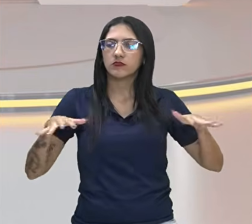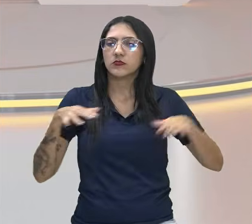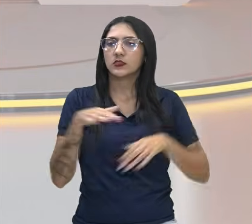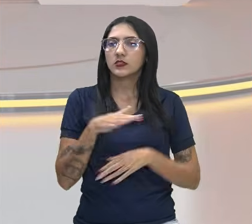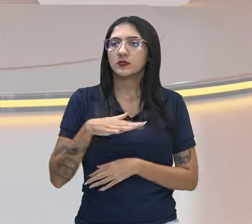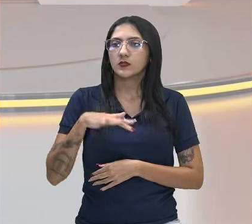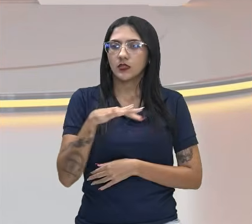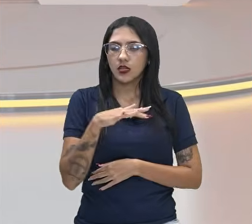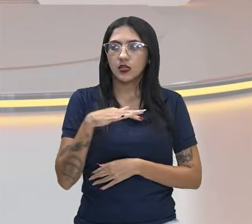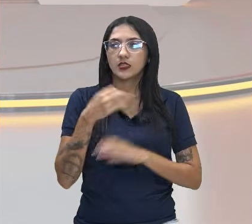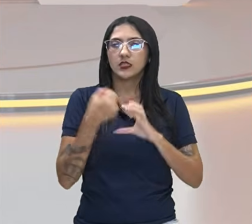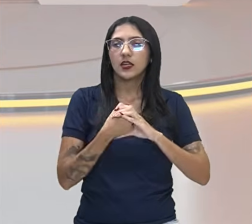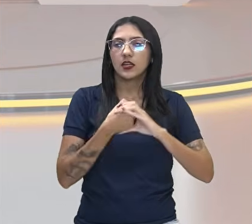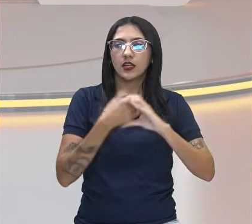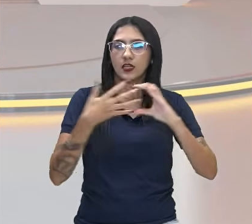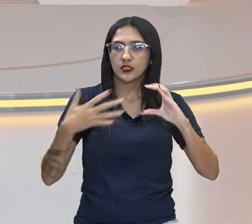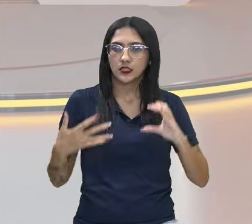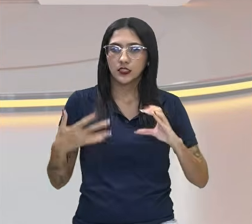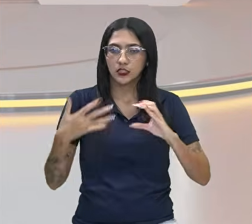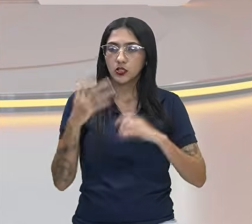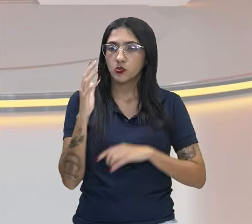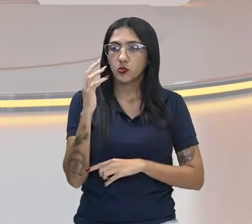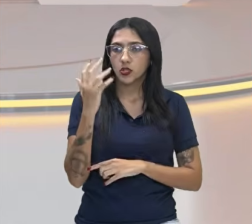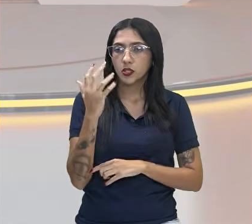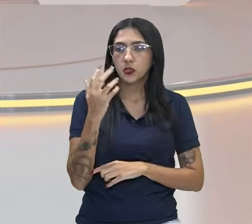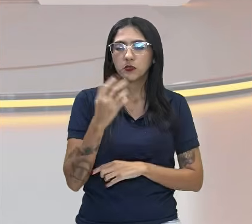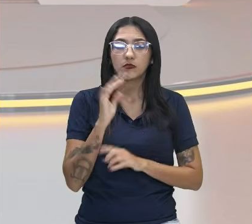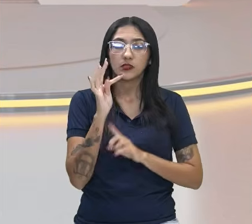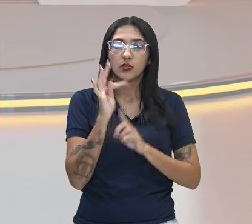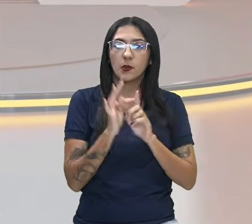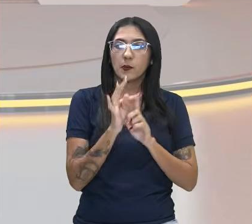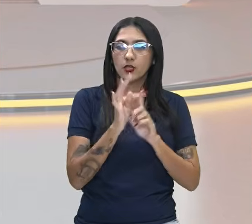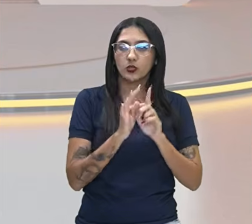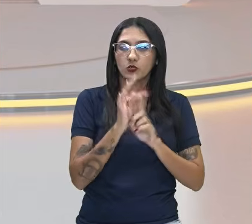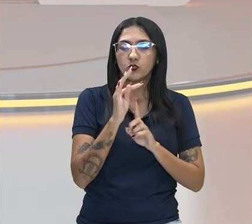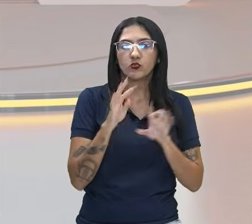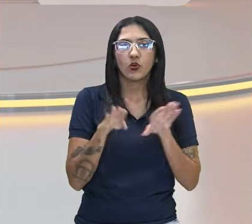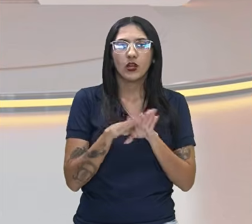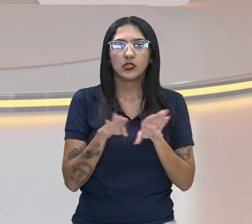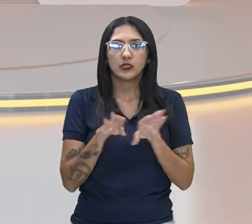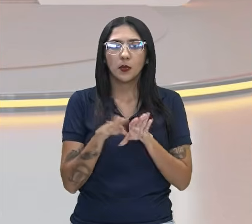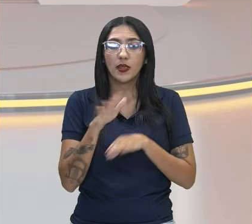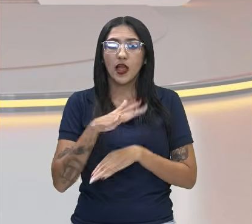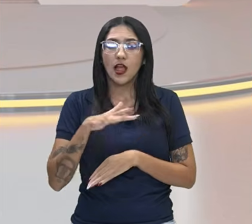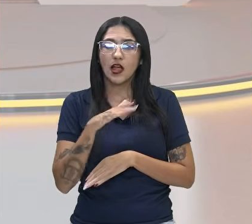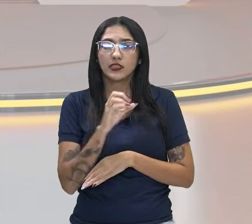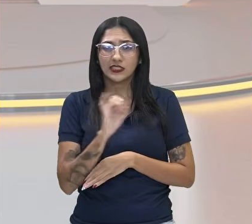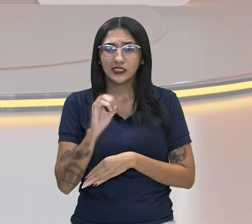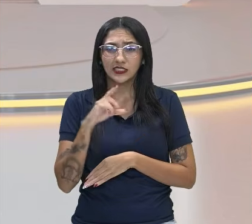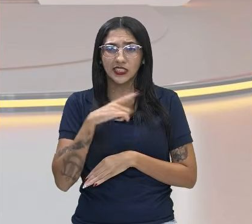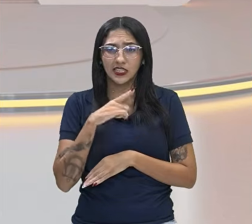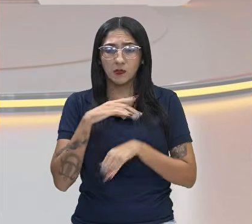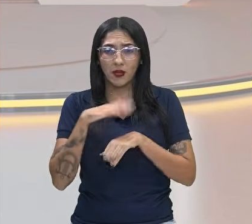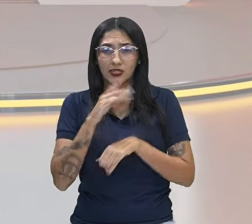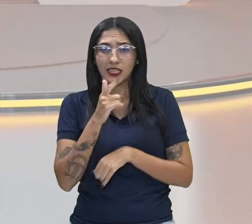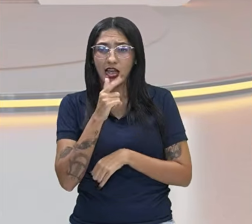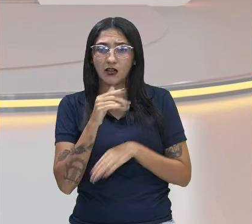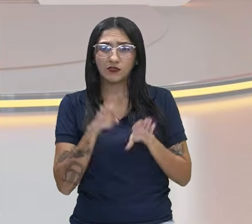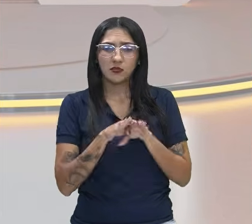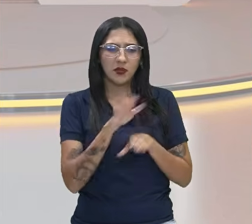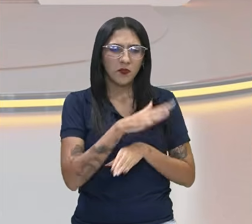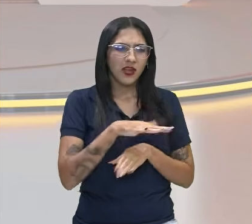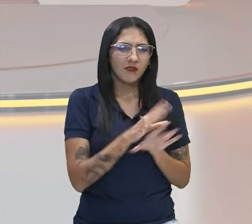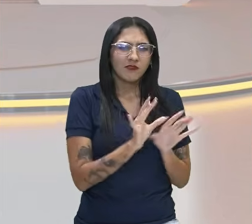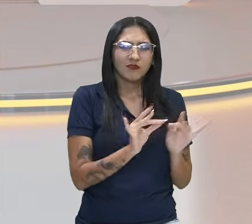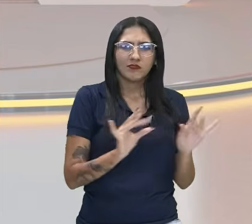conjunto ali das características climáticas, como a temperatura e a umidade da região. Quanto mais água, mais úmido acaba